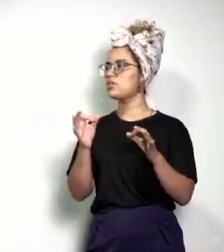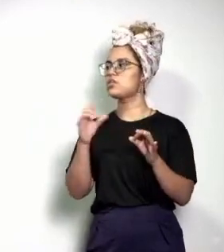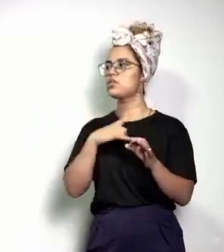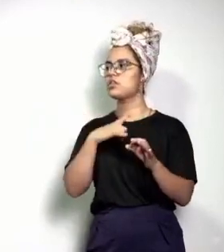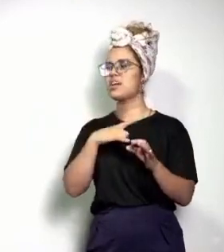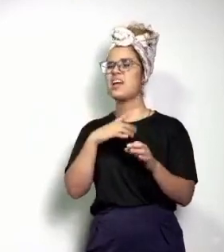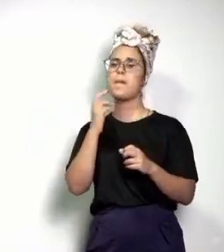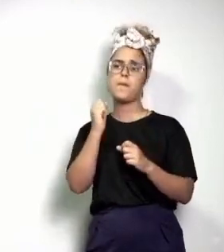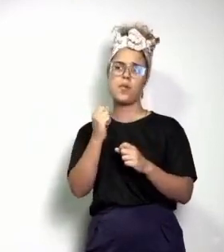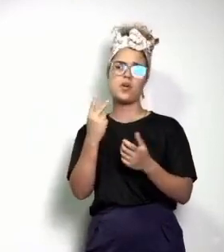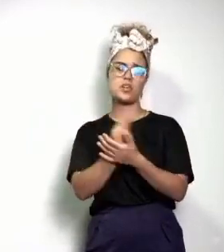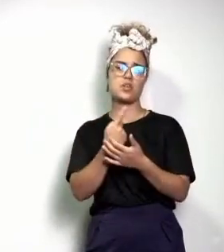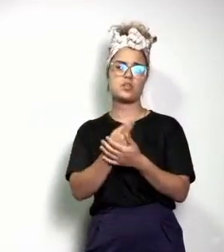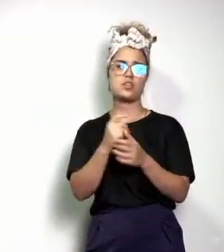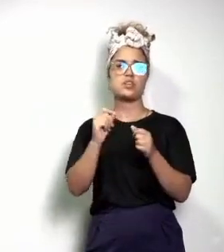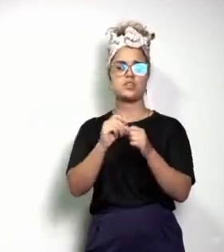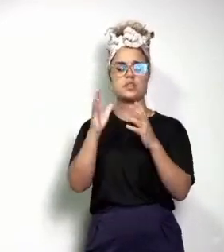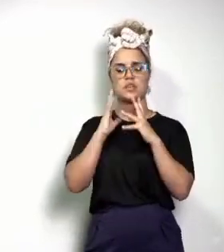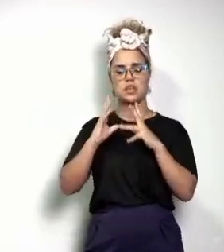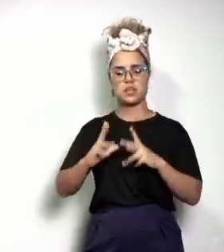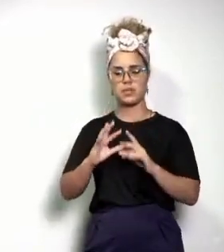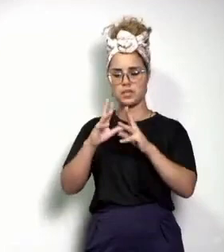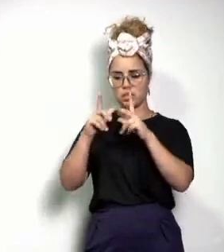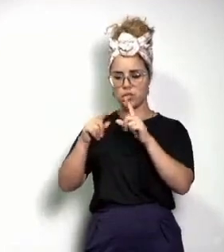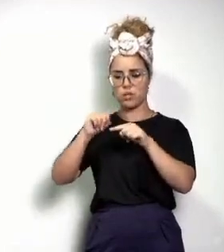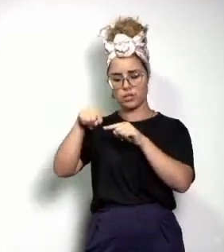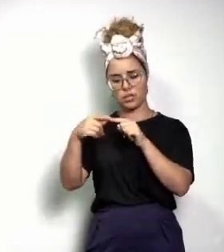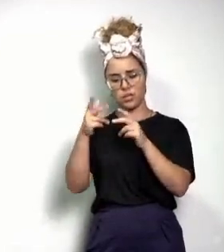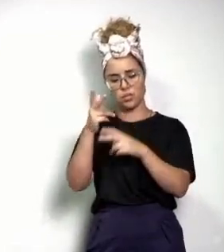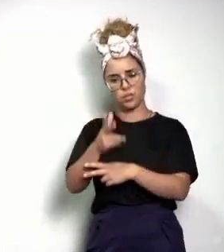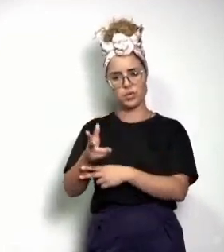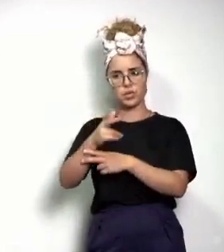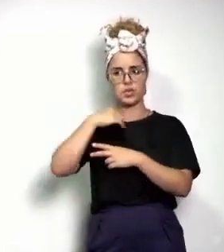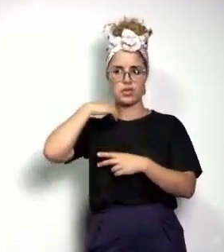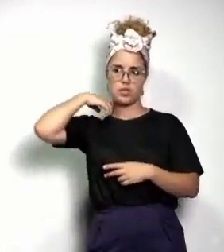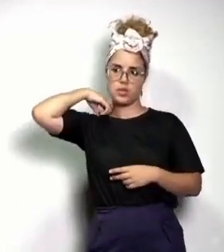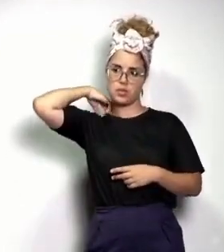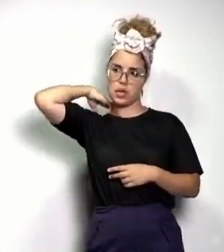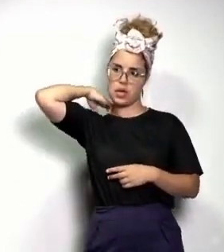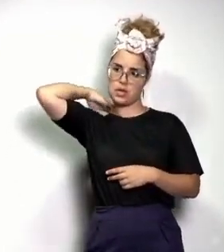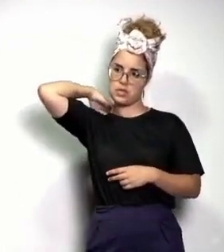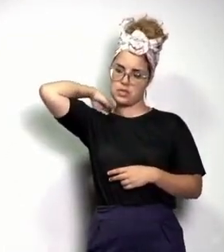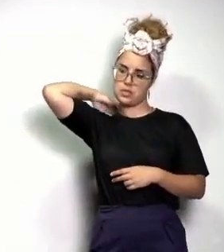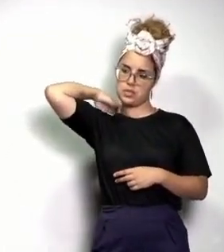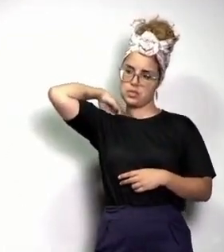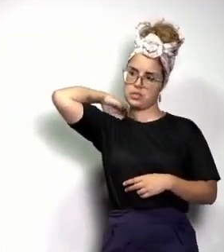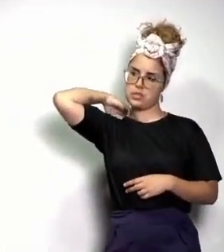eventualmente, vai acabar fazendo a limpeza desses filtros durante o set.